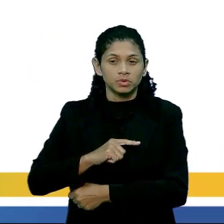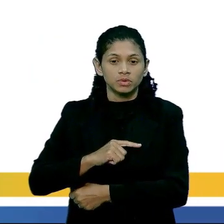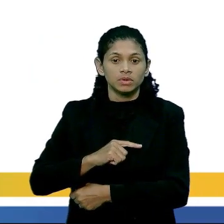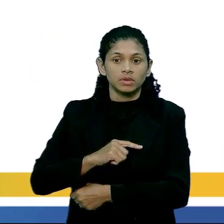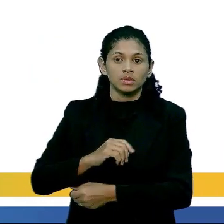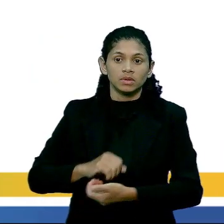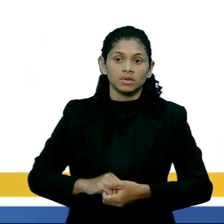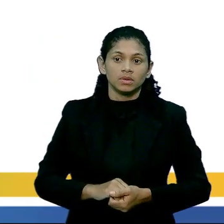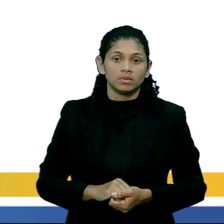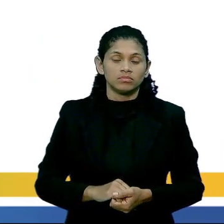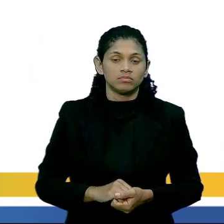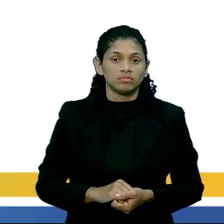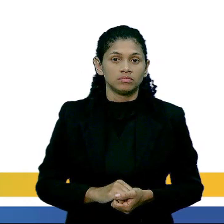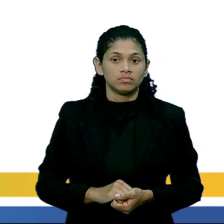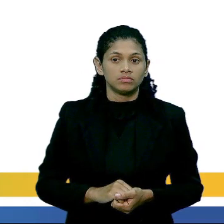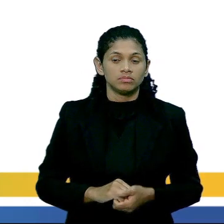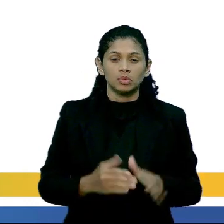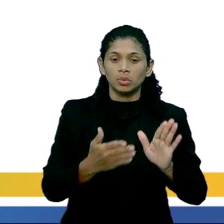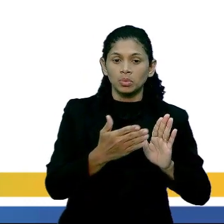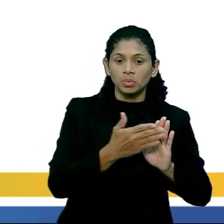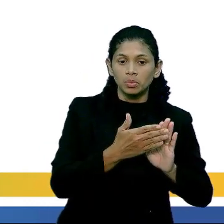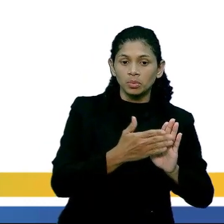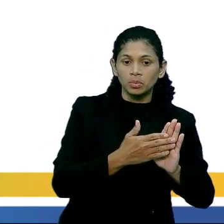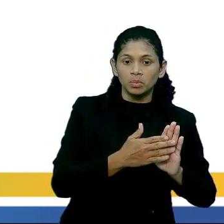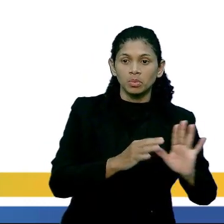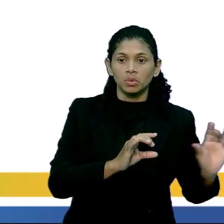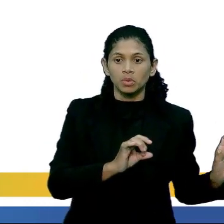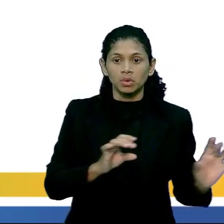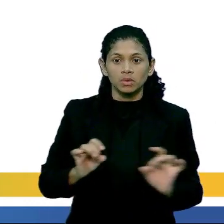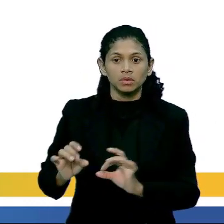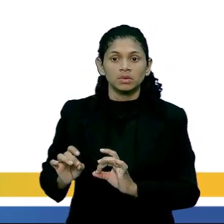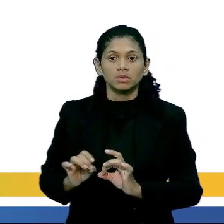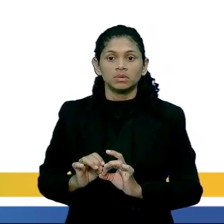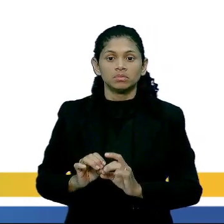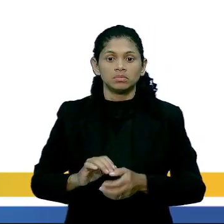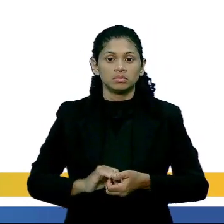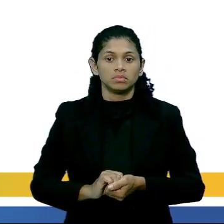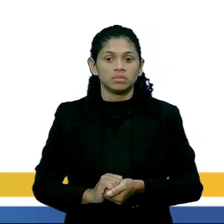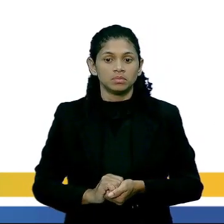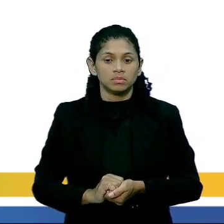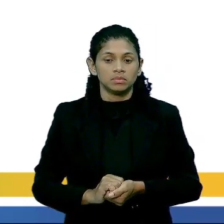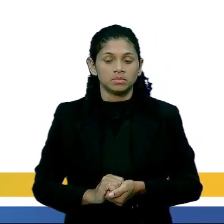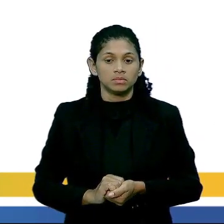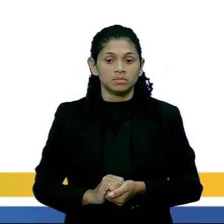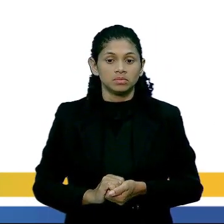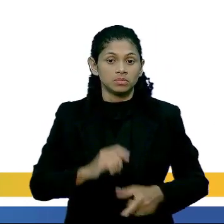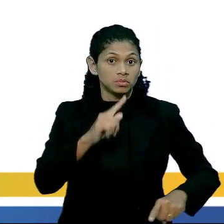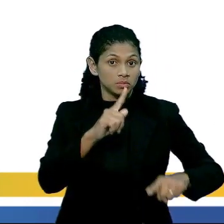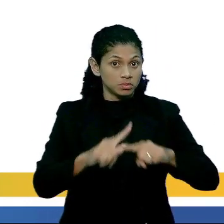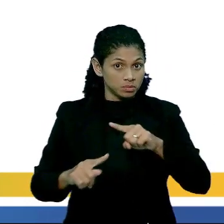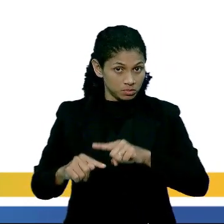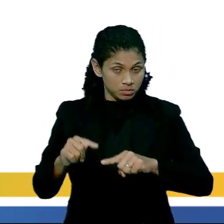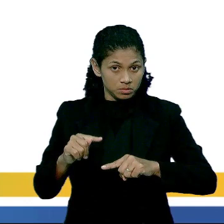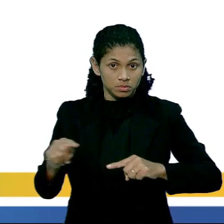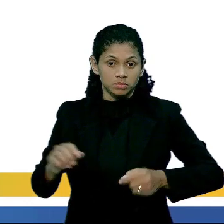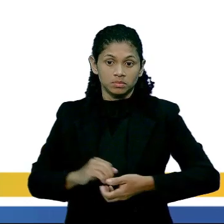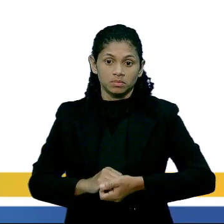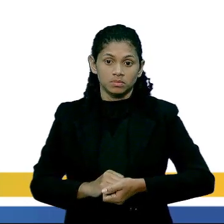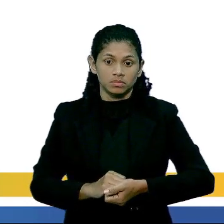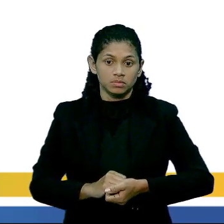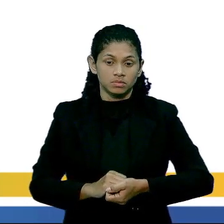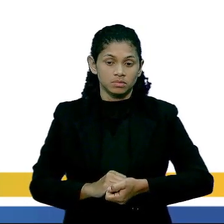publicitárias que vendem uma ideia né como a higiene a amamentação entre outras e produtos né